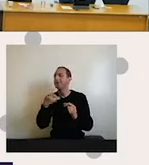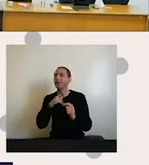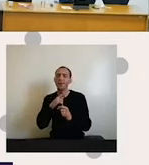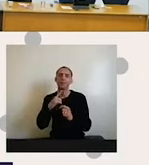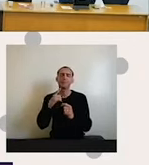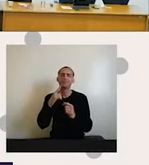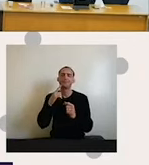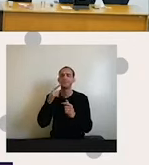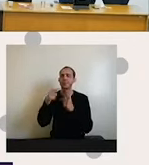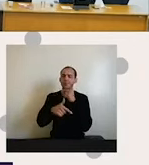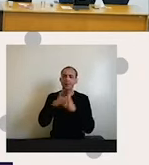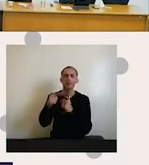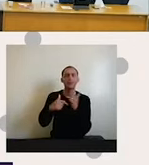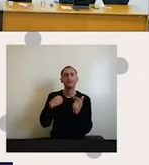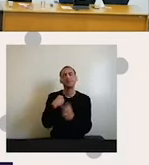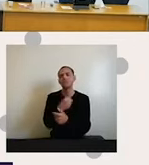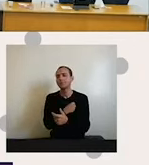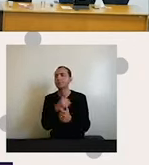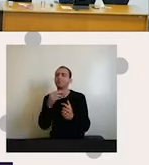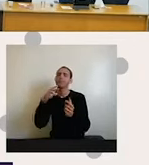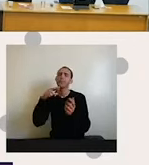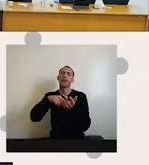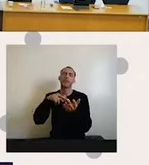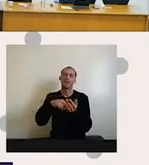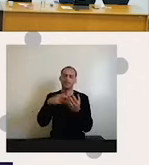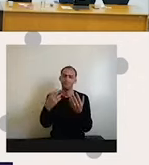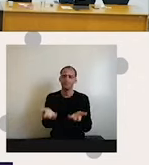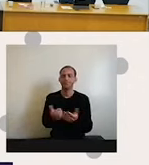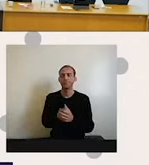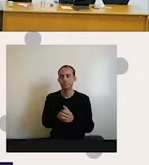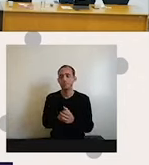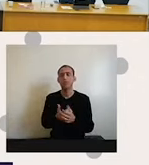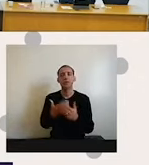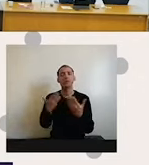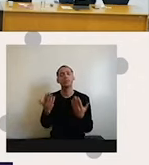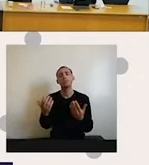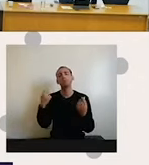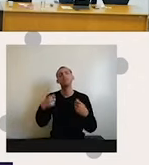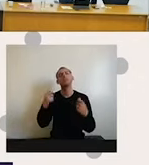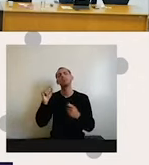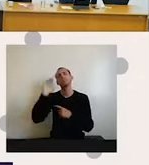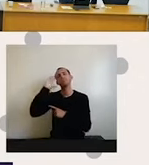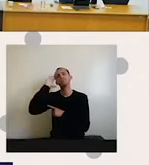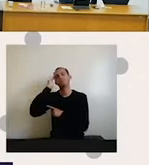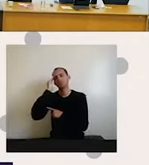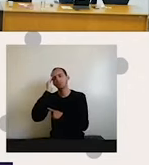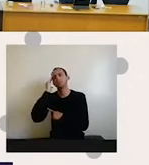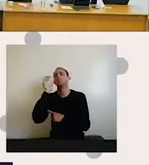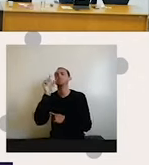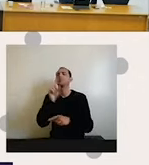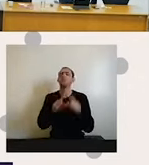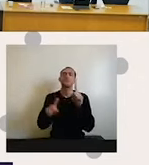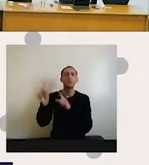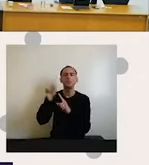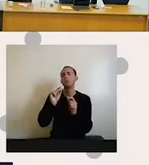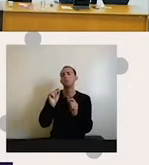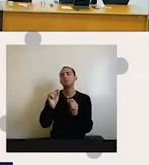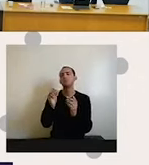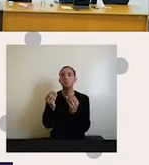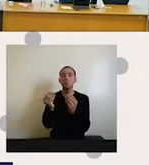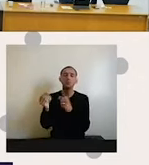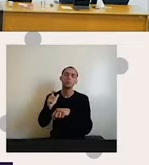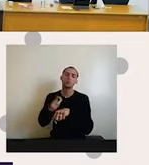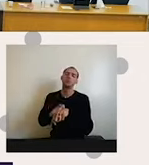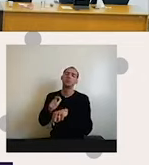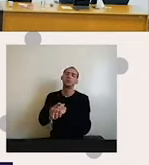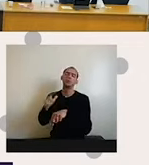né? Então, a gente precisa entender nessa anamnese, algo que leva muito tempo. Com essa trabalhadora, para vocês terem uma ideia, eu fiz 2 sessões com